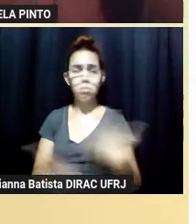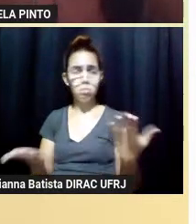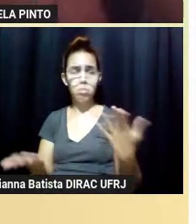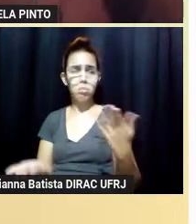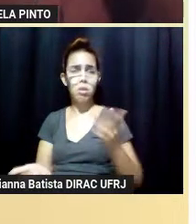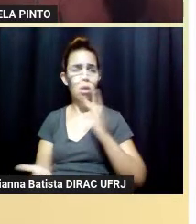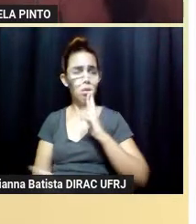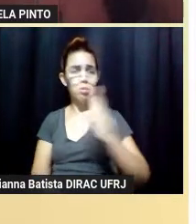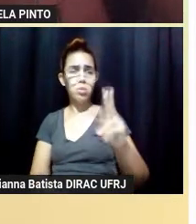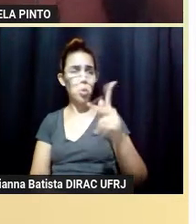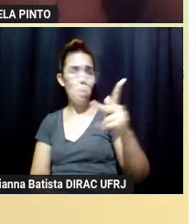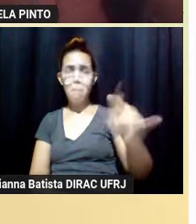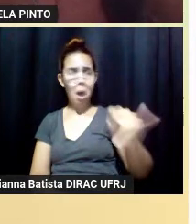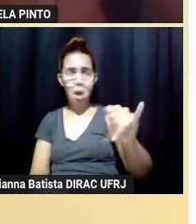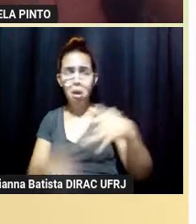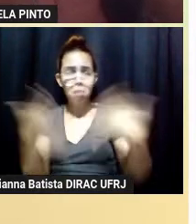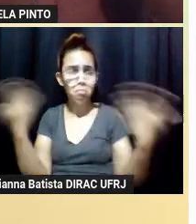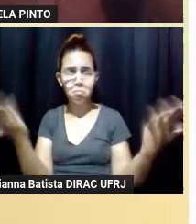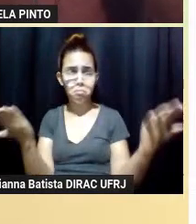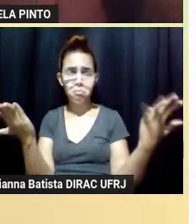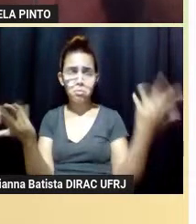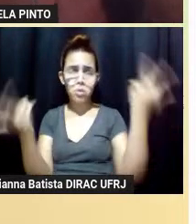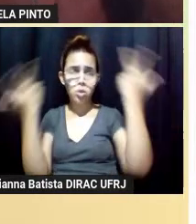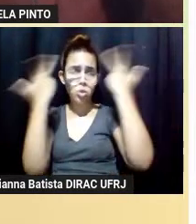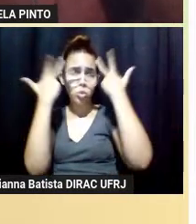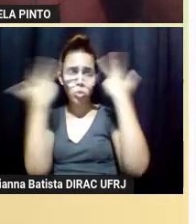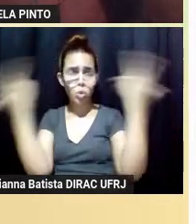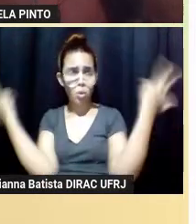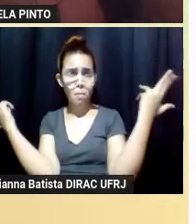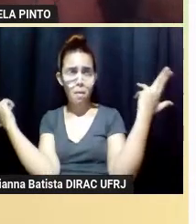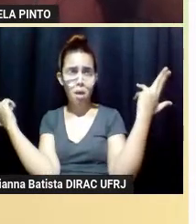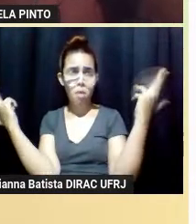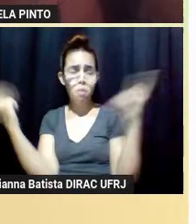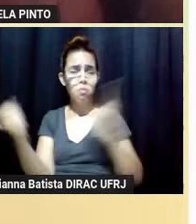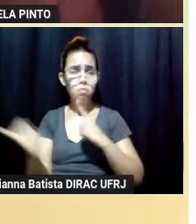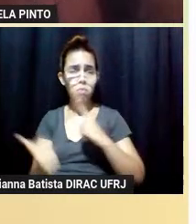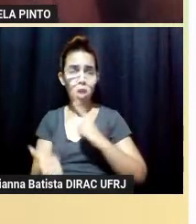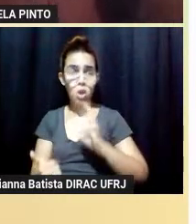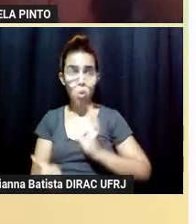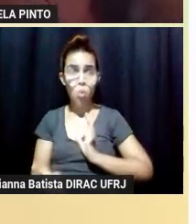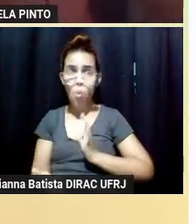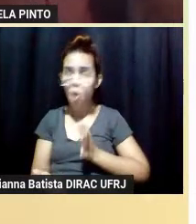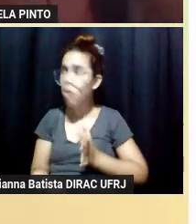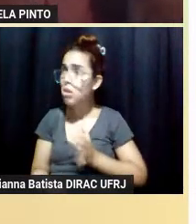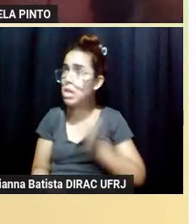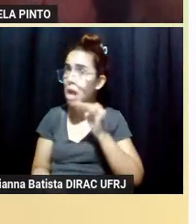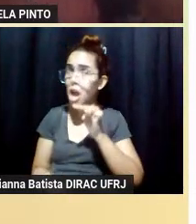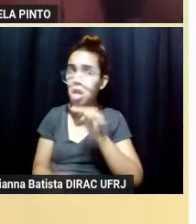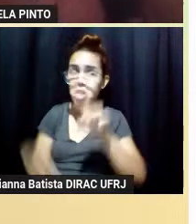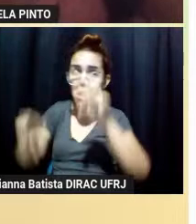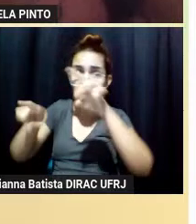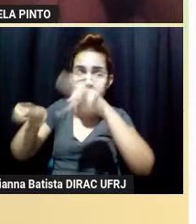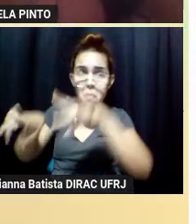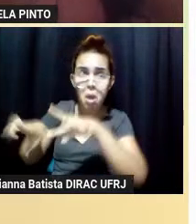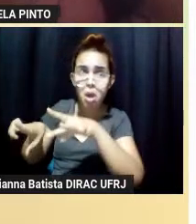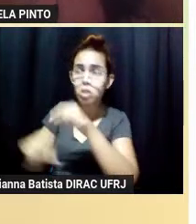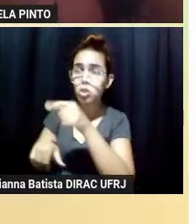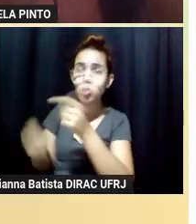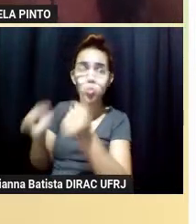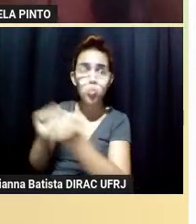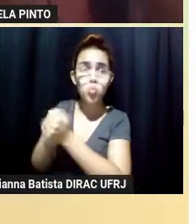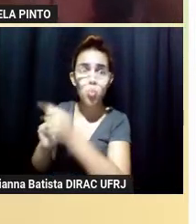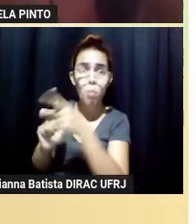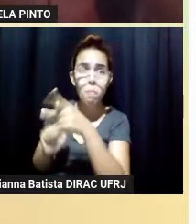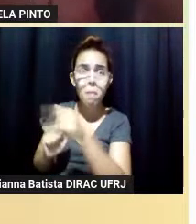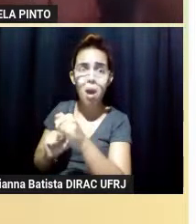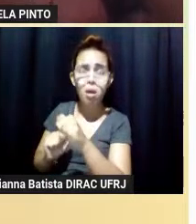tem coragem de deixar ela com o pai? Tenho, não estou deixando com o pai, eu não estou deixando num lugar estranho, né? Estou deixando com o